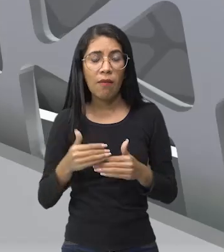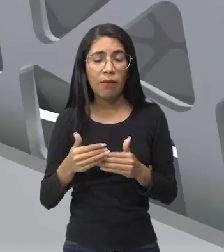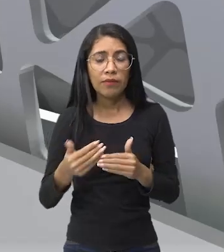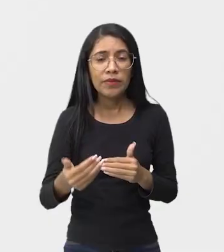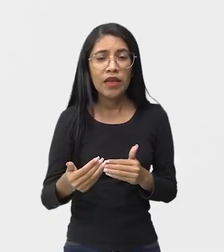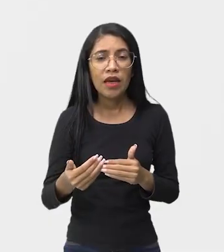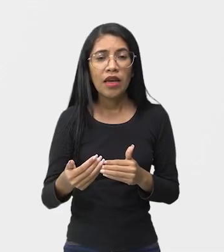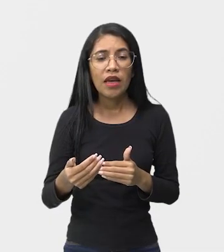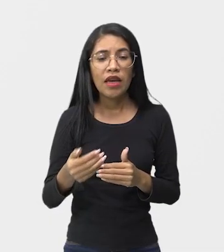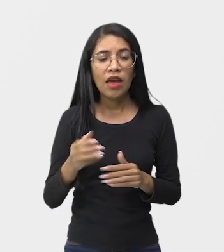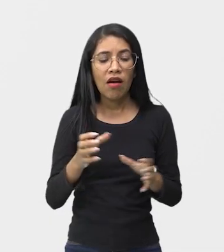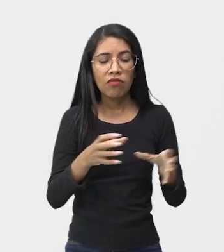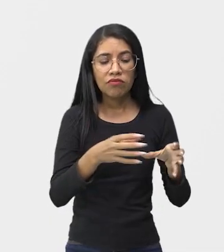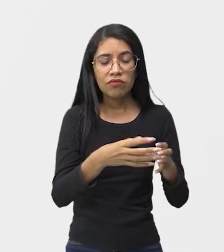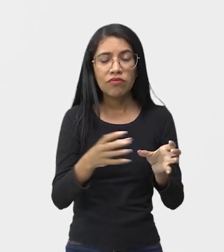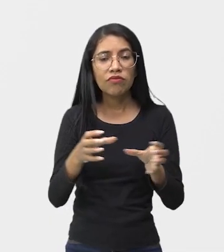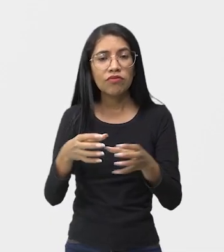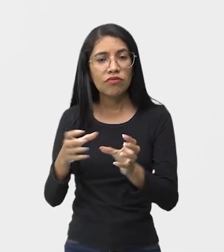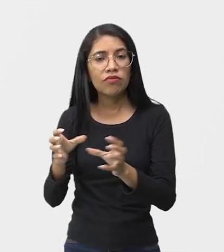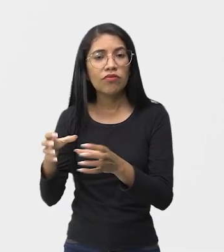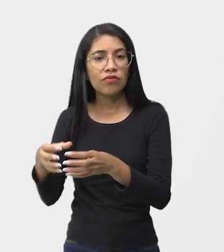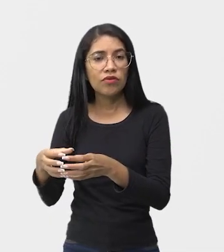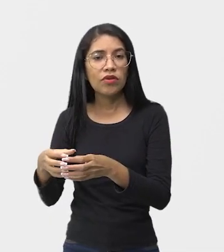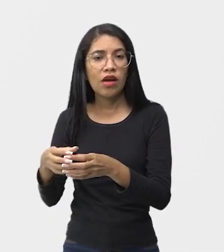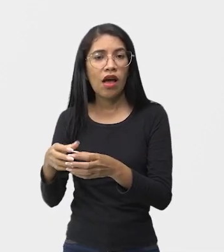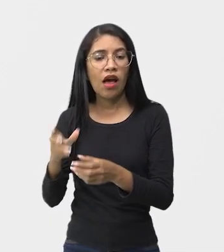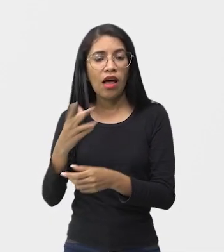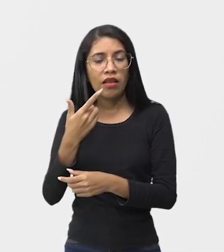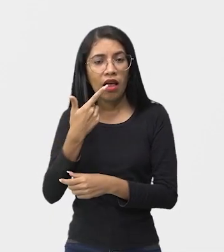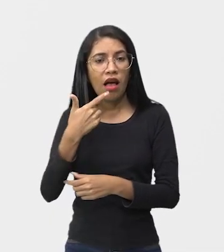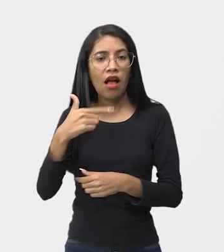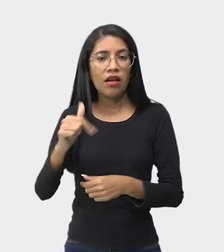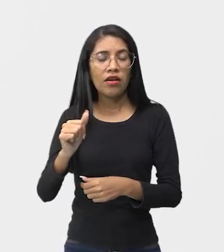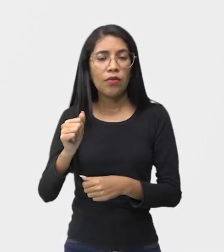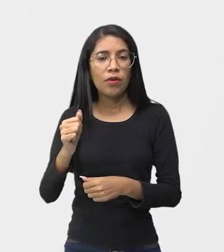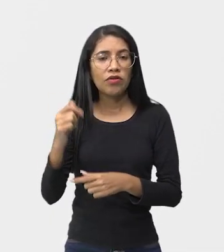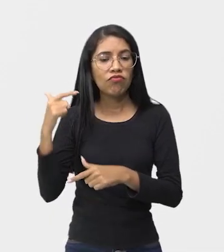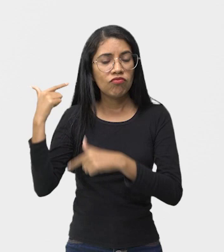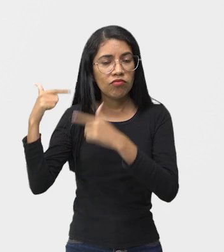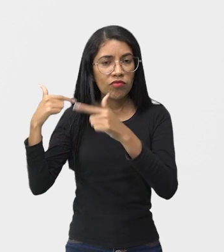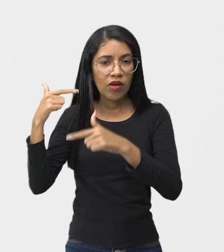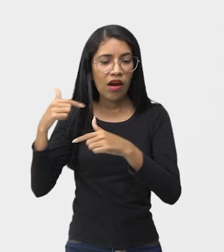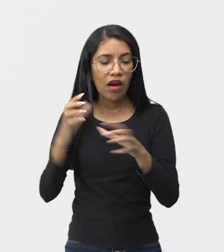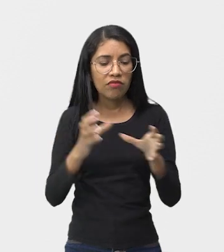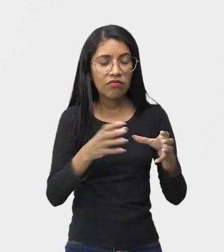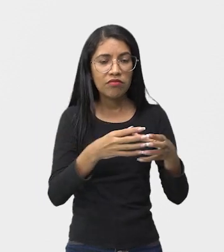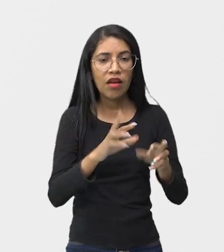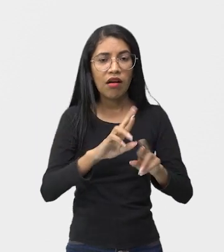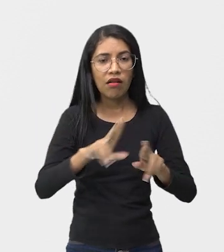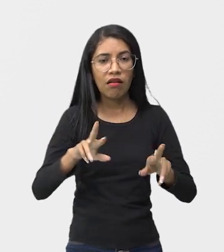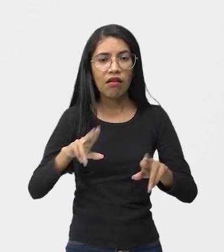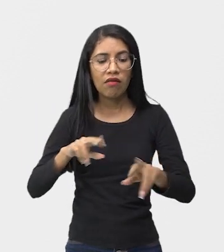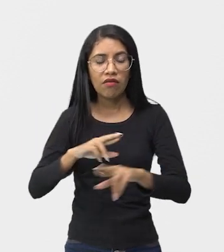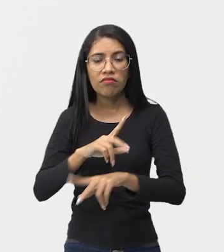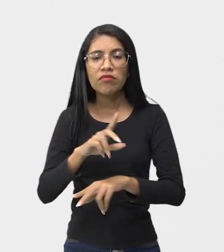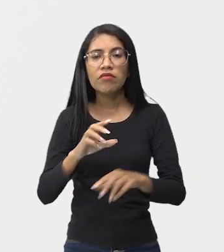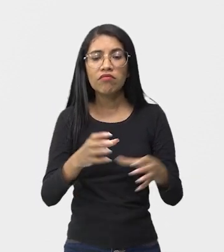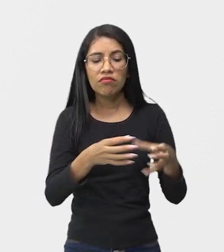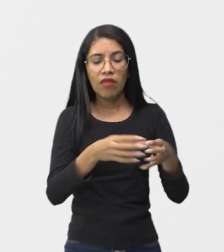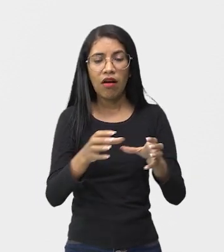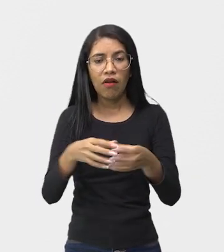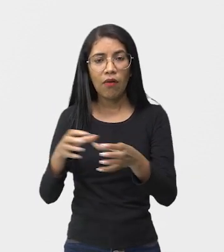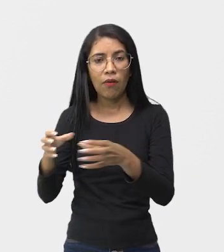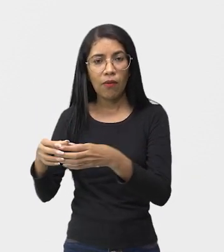partir daí, eles são classificados também por quê? Pela linguística tradicional. Eles se dividem em diferentes